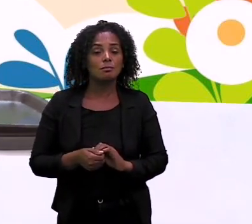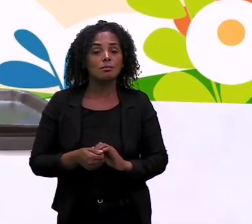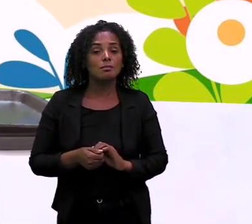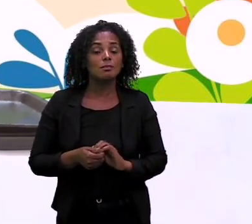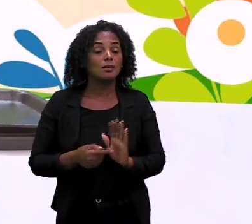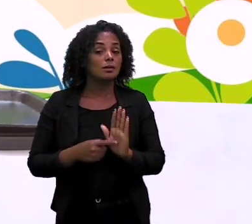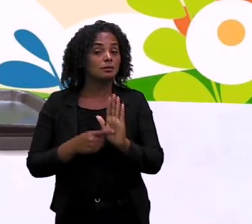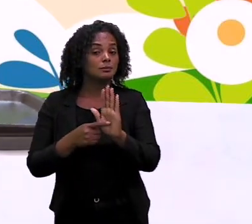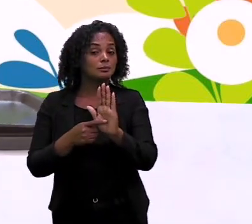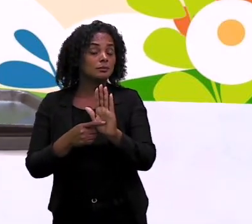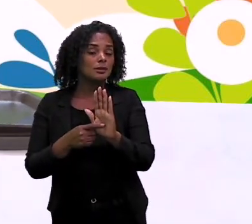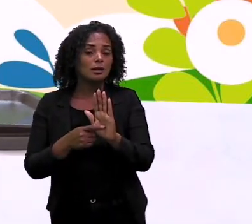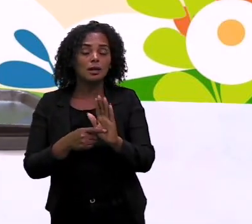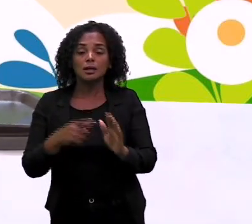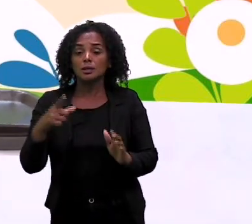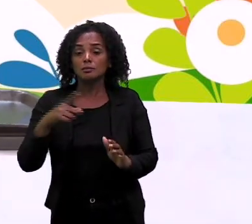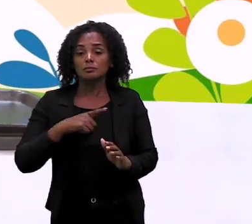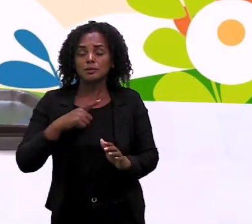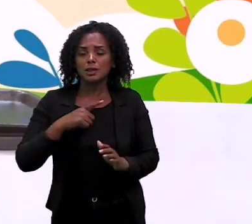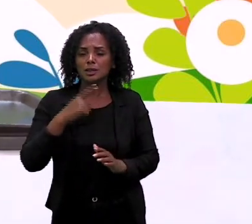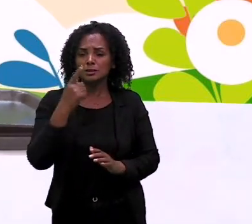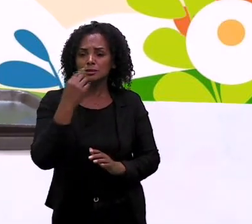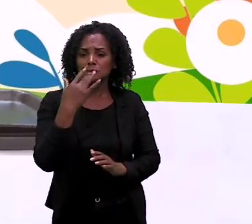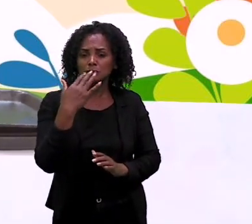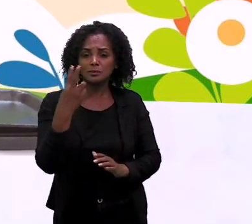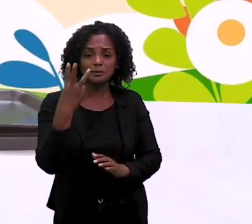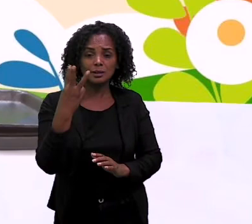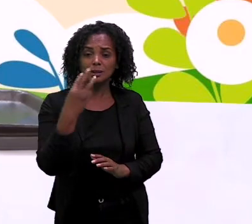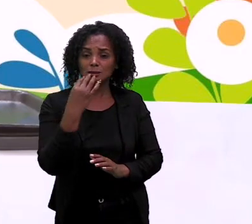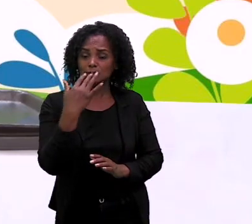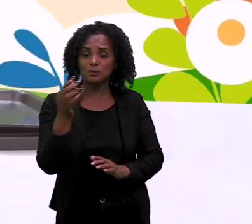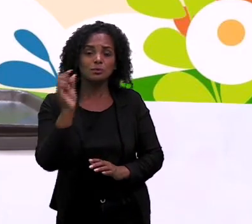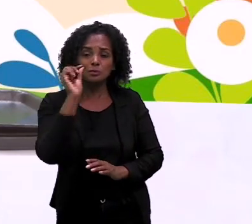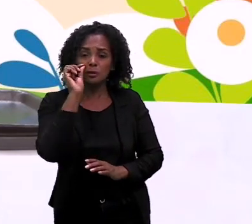Aqui eu tenho três cores de tinta: rosa,